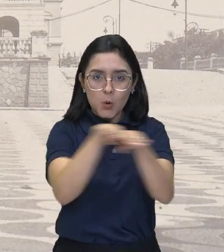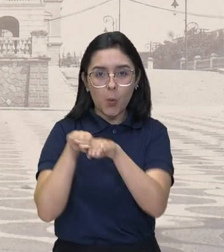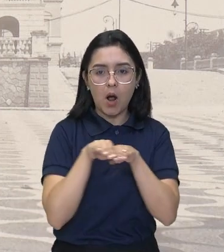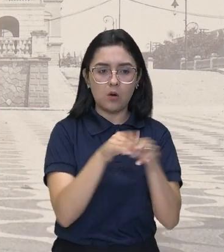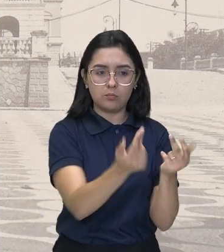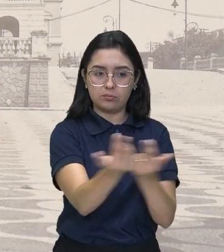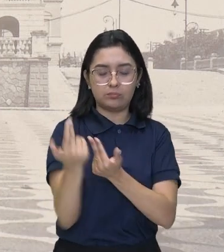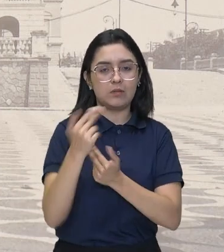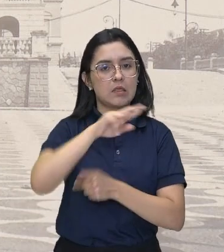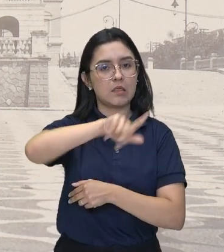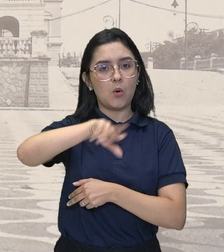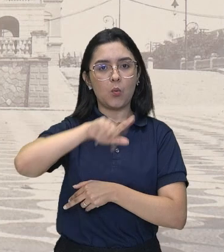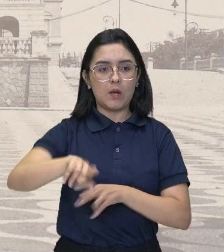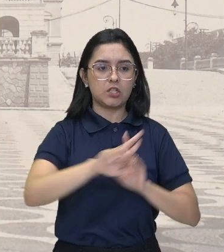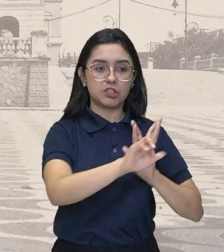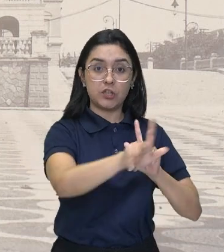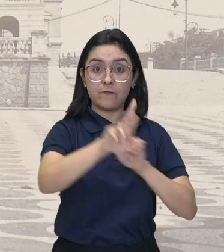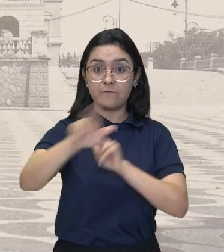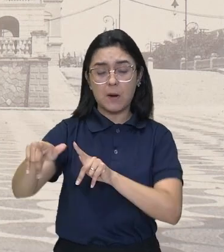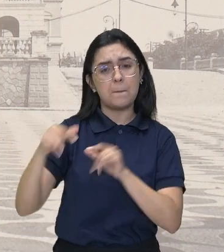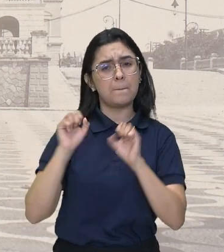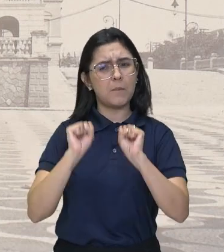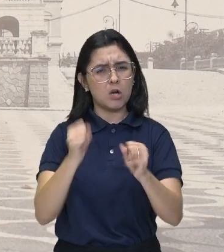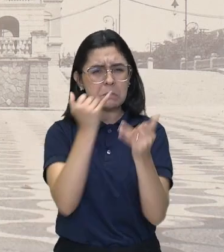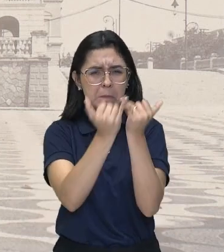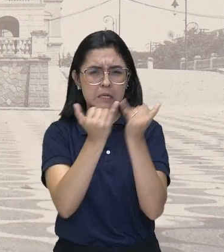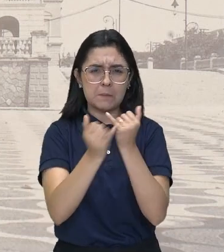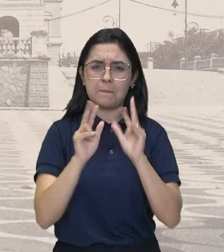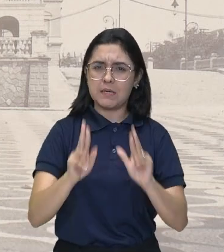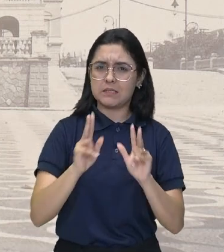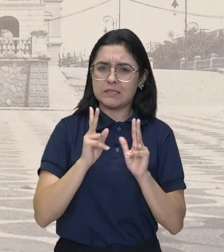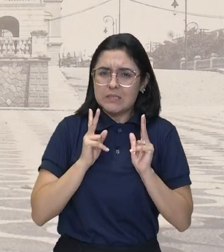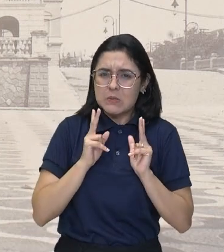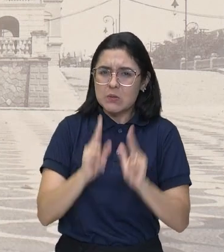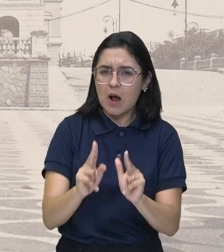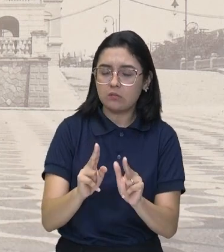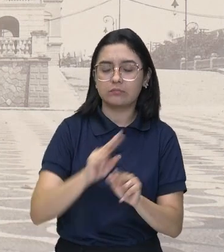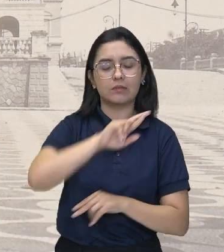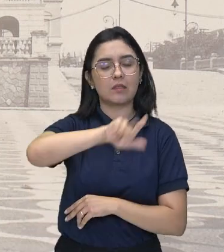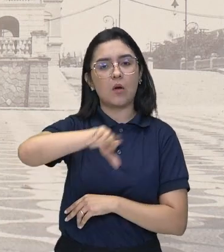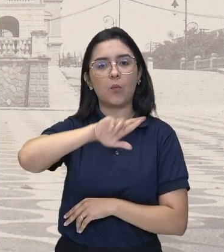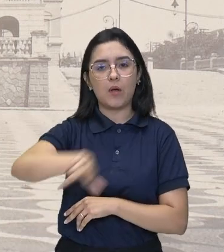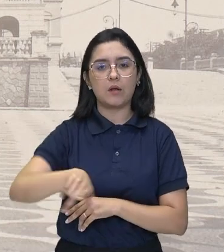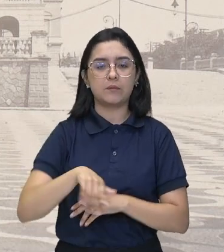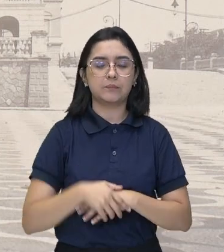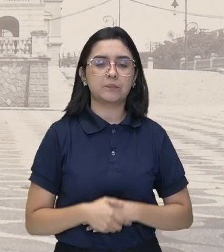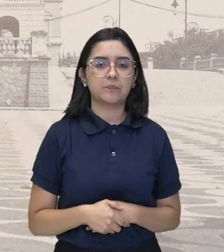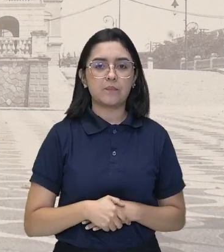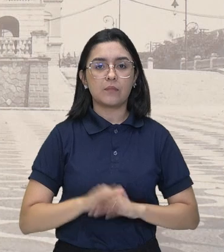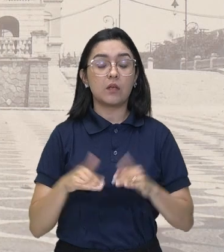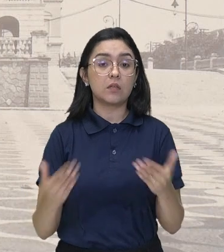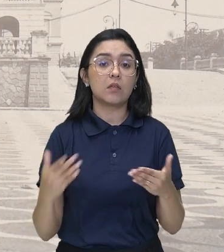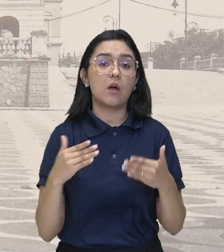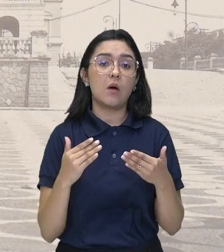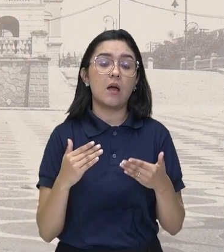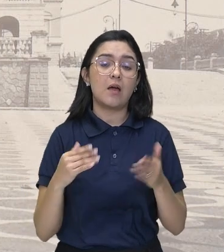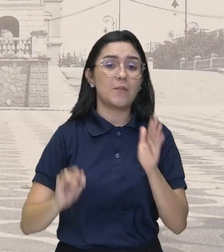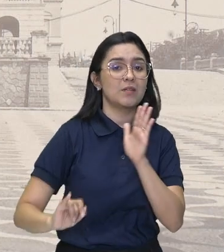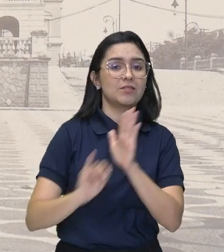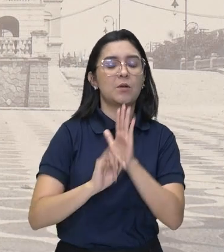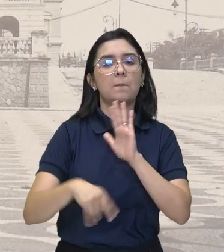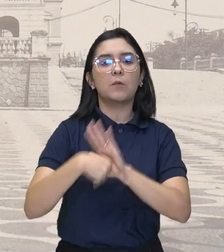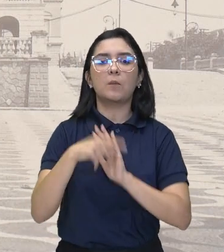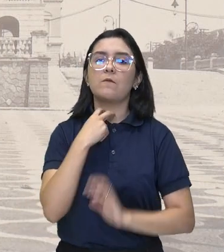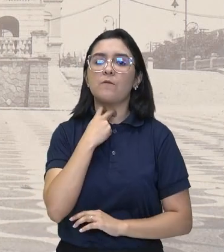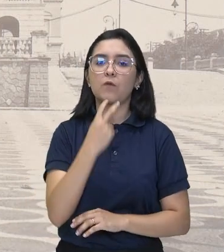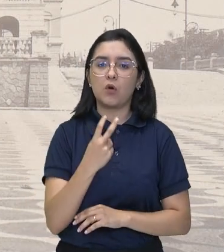O timbre pode ser parecida, mas igual não existe. Tá? Dizem que a nossa identidade